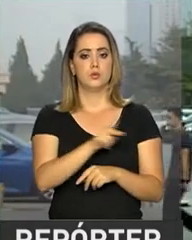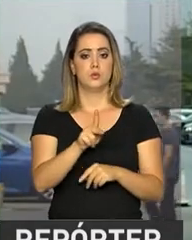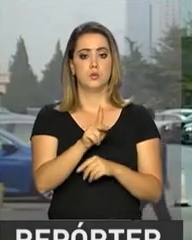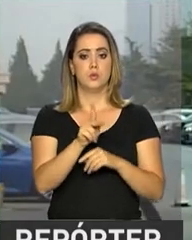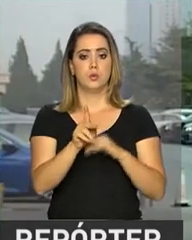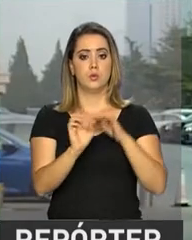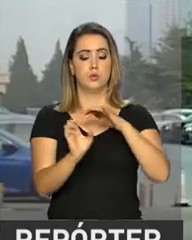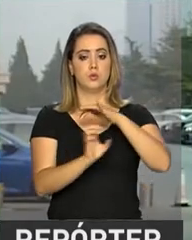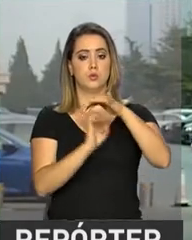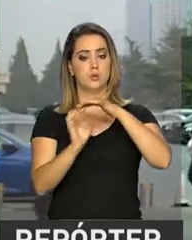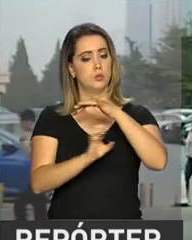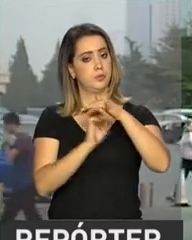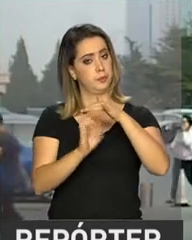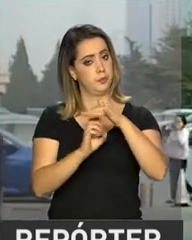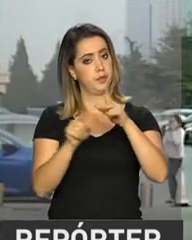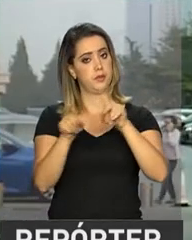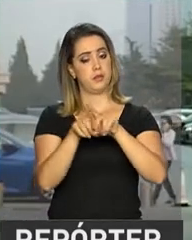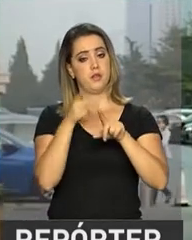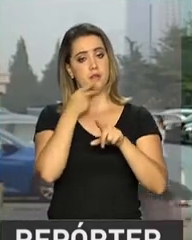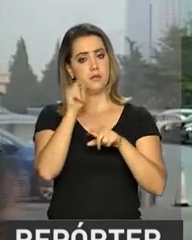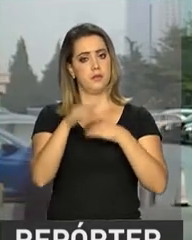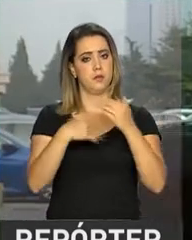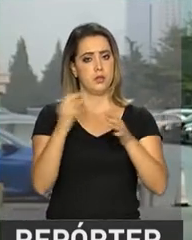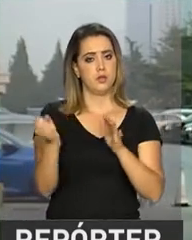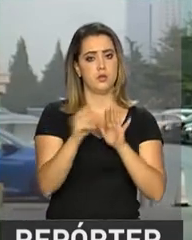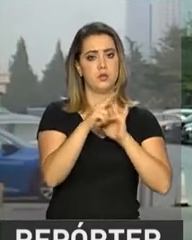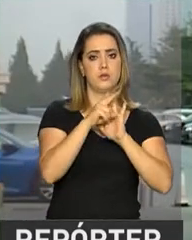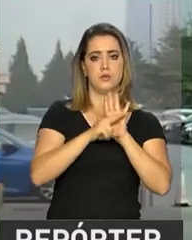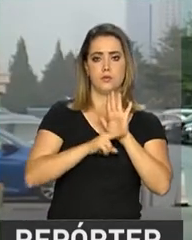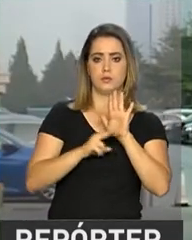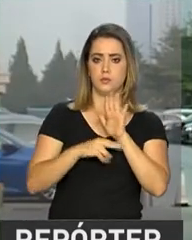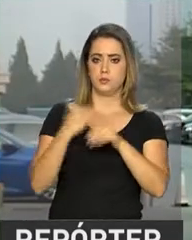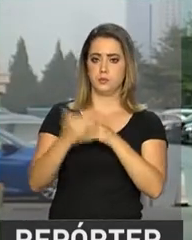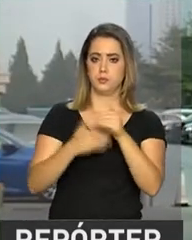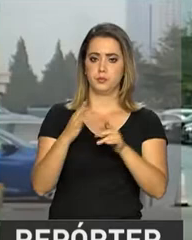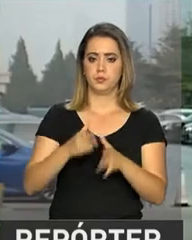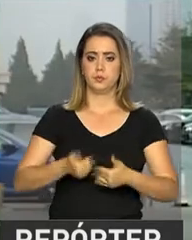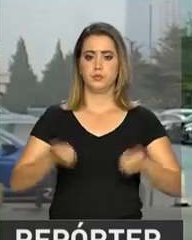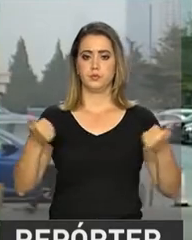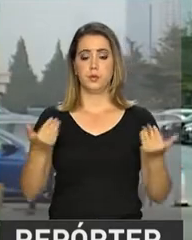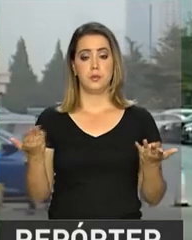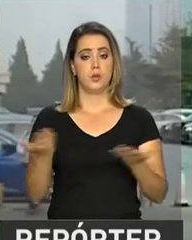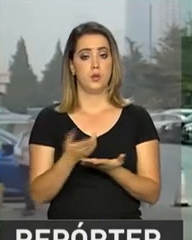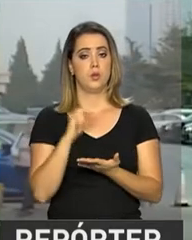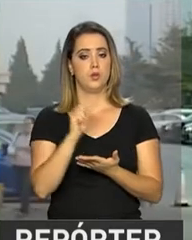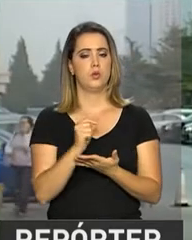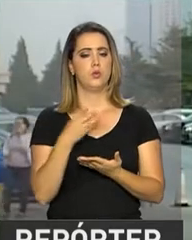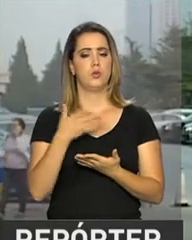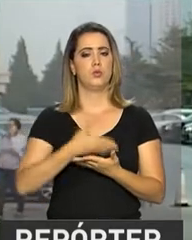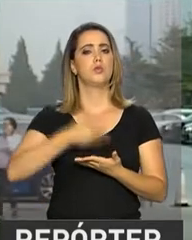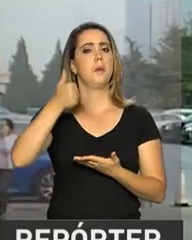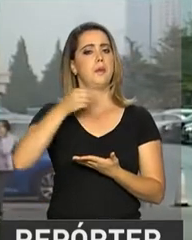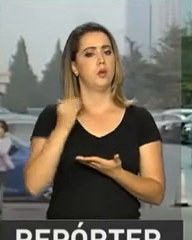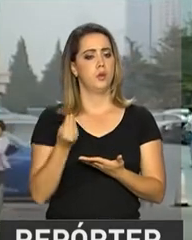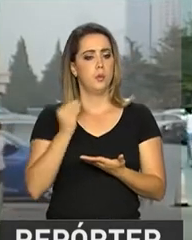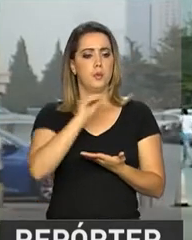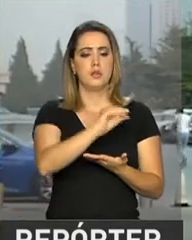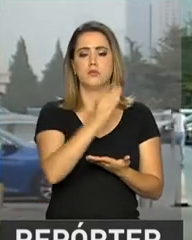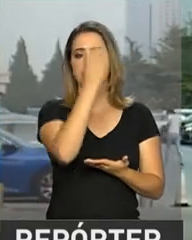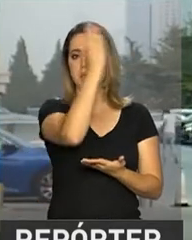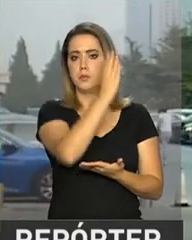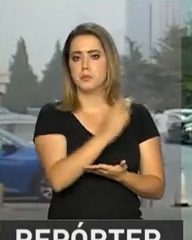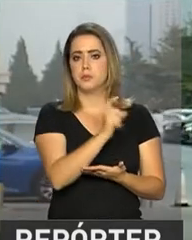e disse que as reformas em curso no Brasil e a melhora no ambiente de negócios favorecem a chegada de